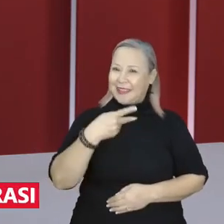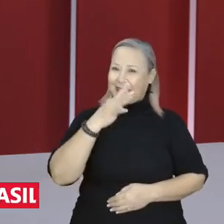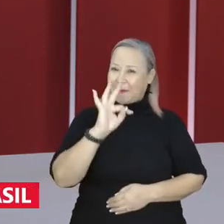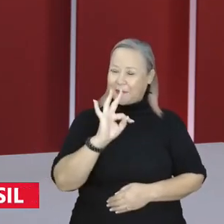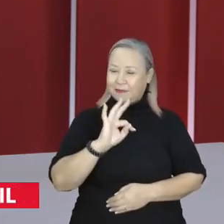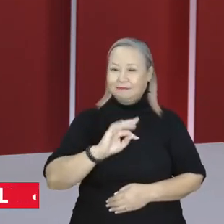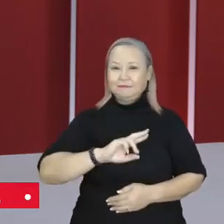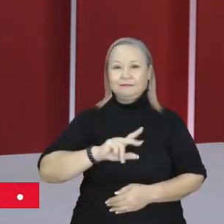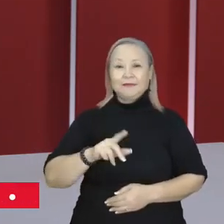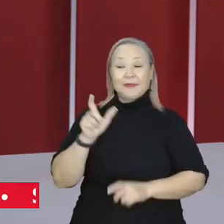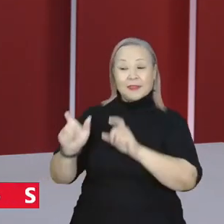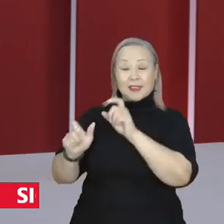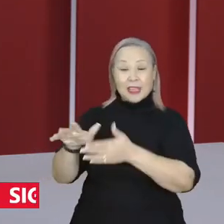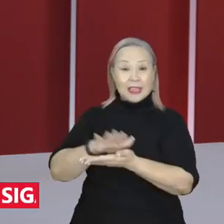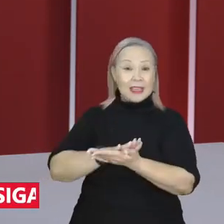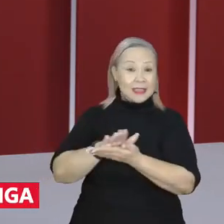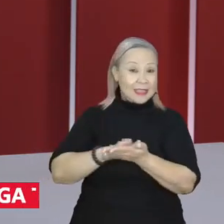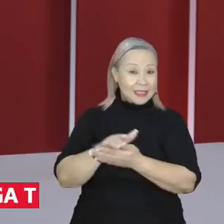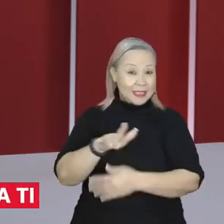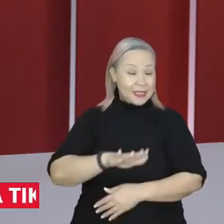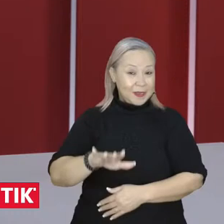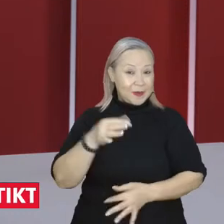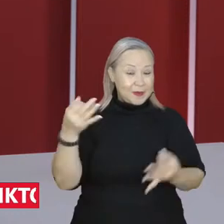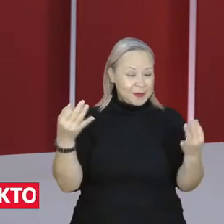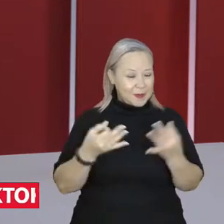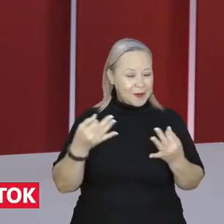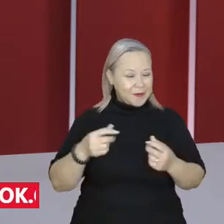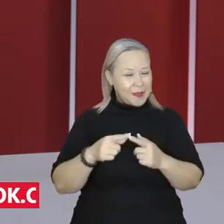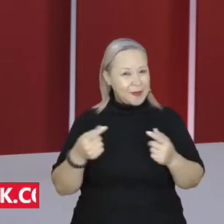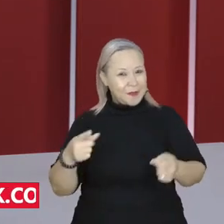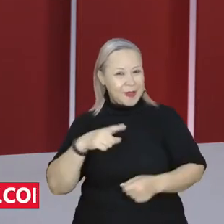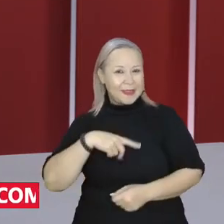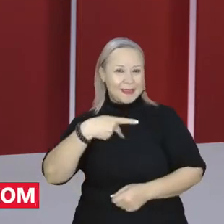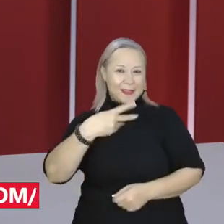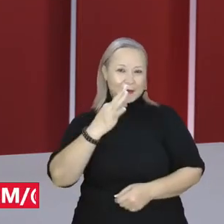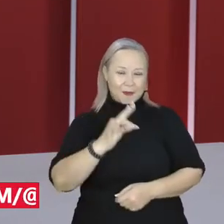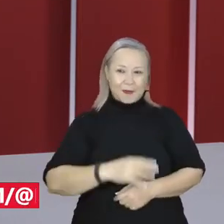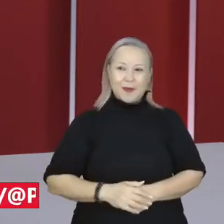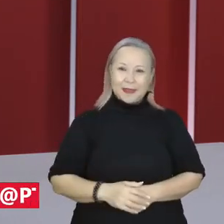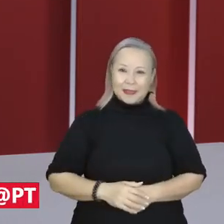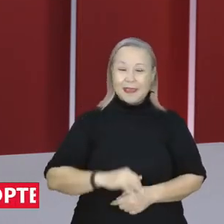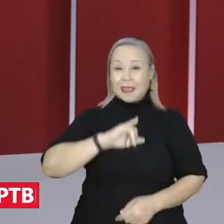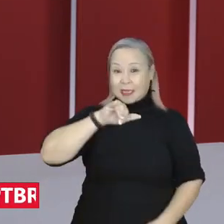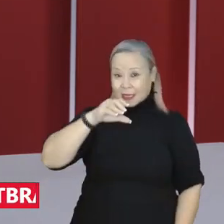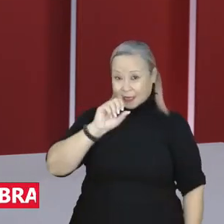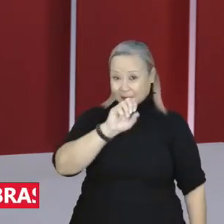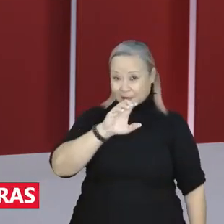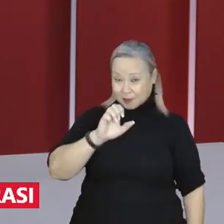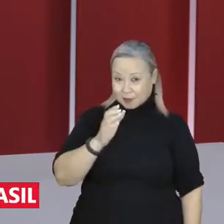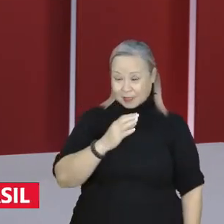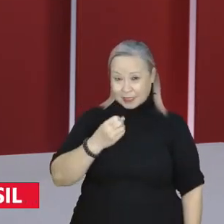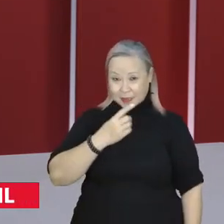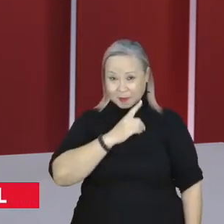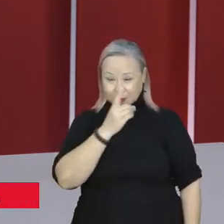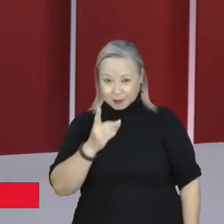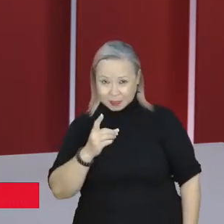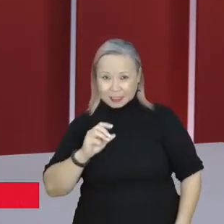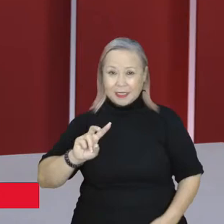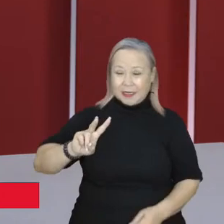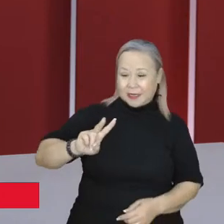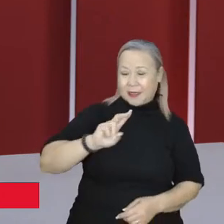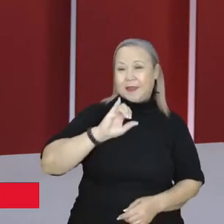almerico guerra também lá de Caruaru Pernambuco Doni José Donizete Araújo bom dia para você viu Mara